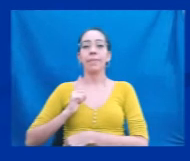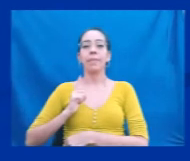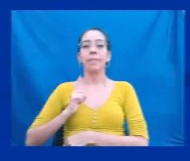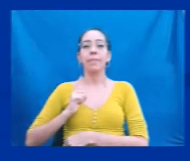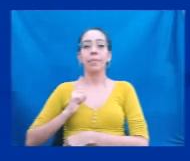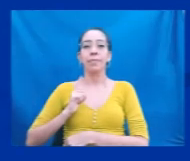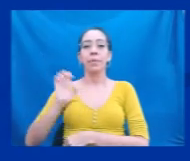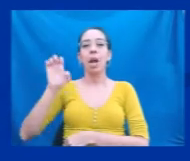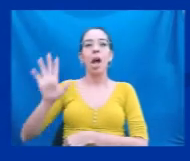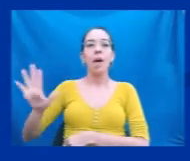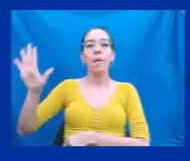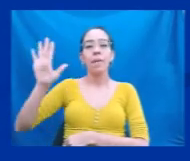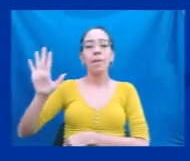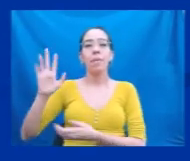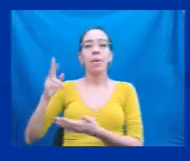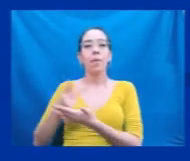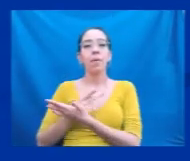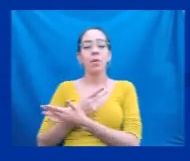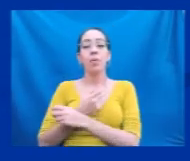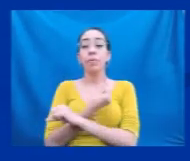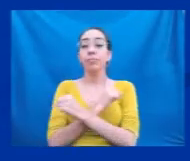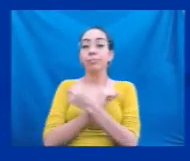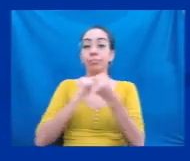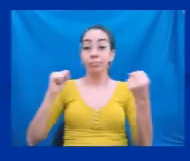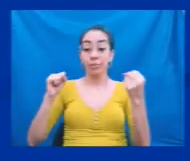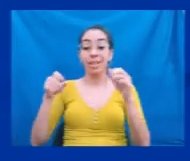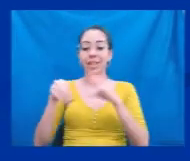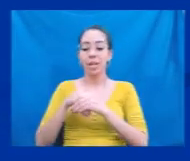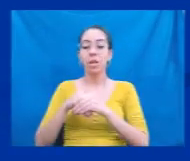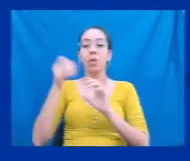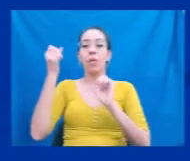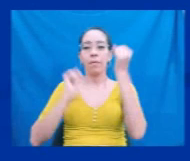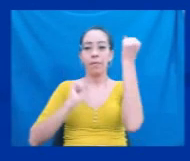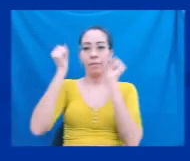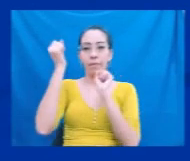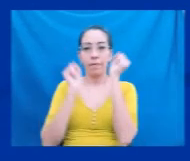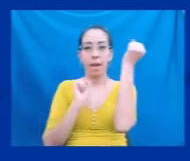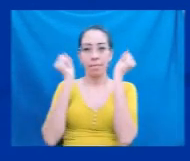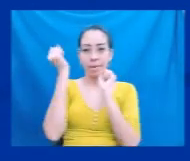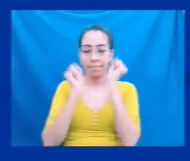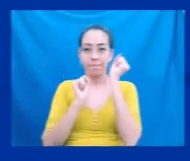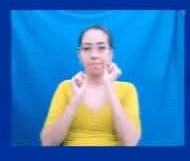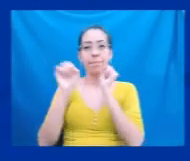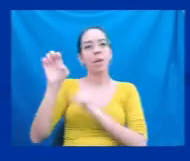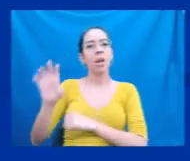abril de 1916, ocorreu uma forte explosão em uma fábrica perto de Faversham, no Reino